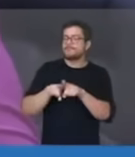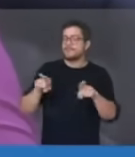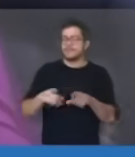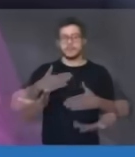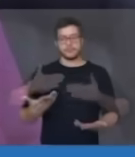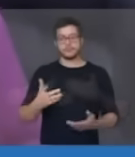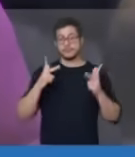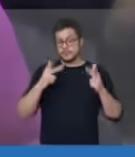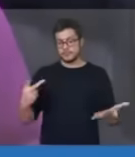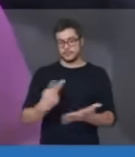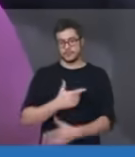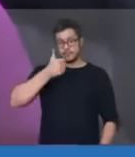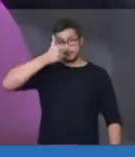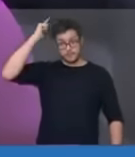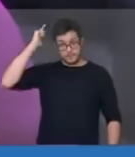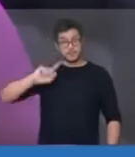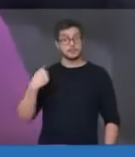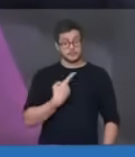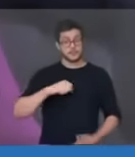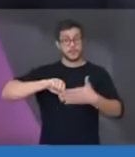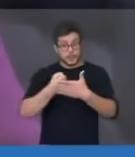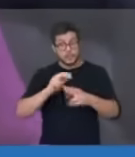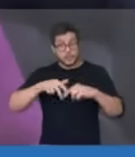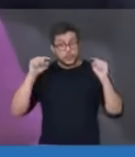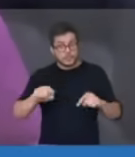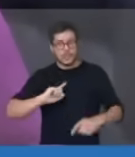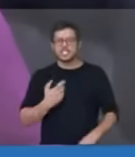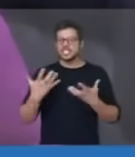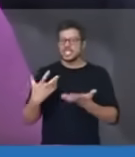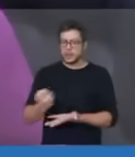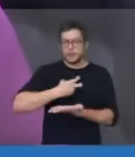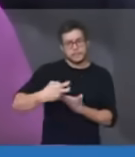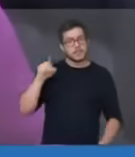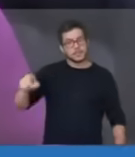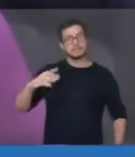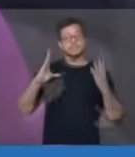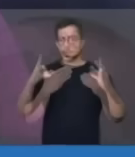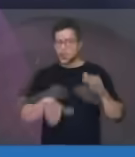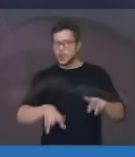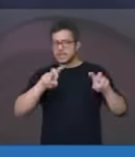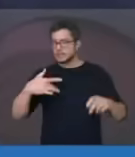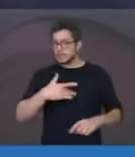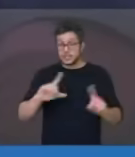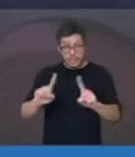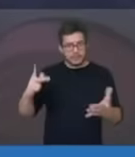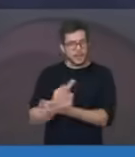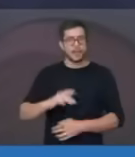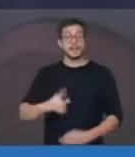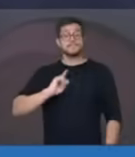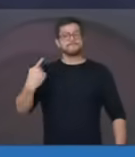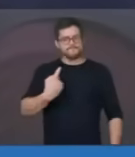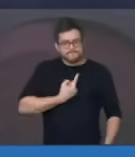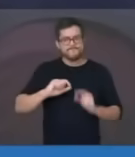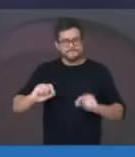sendo multadas. E a nossa obstrução é por isso, porque nós queremos um impeachment desse ministro que tanto mal está fazendo ao Brasil. O que nós estamos fazendo aqui é garantir,